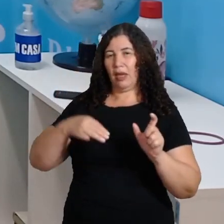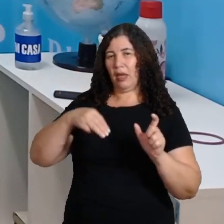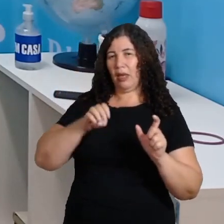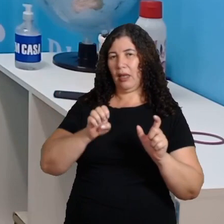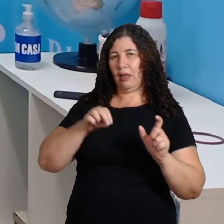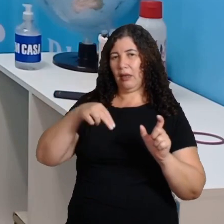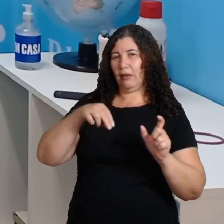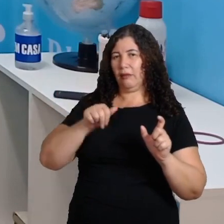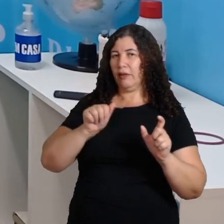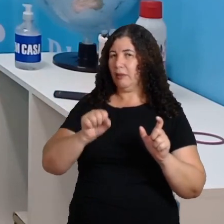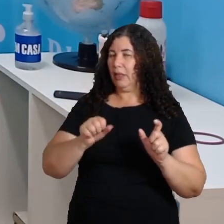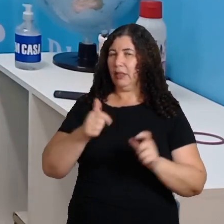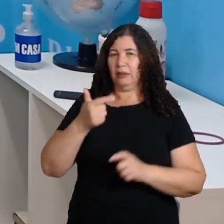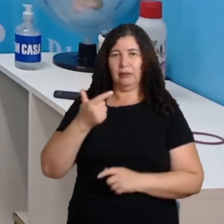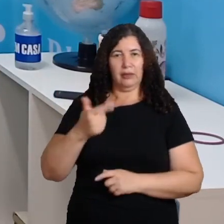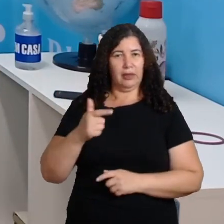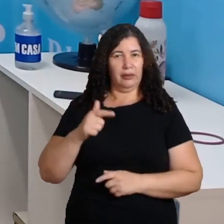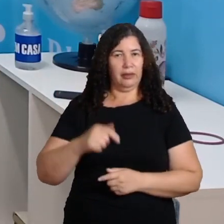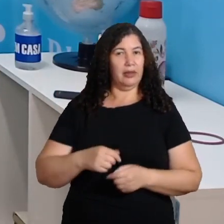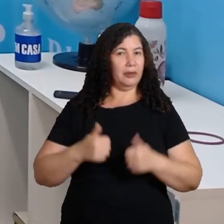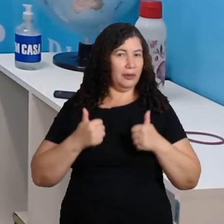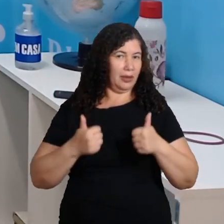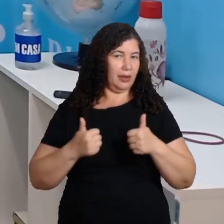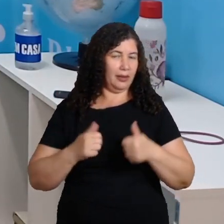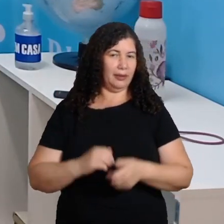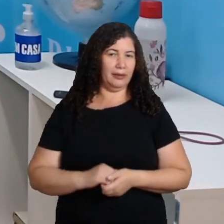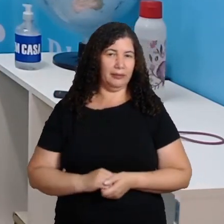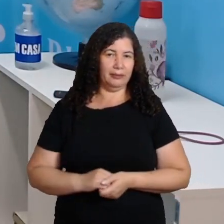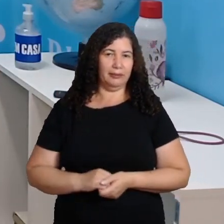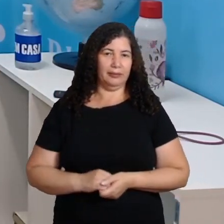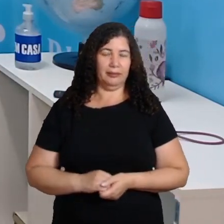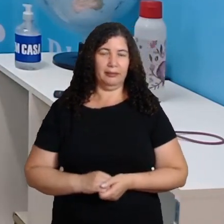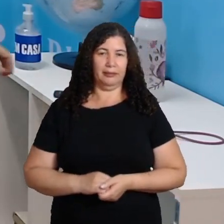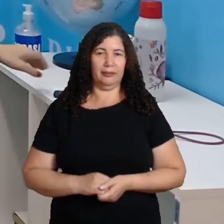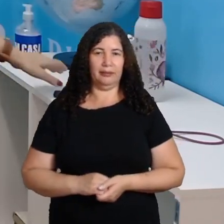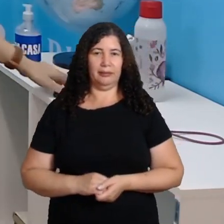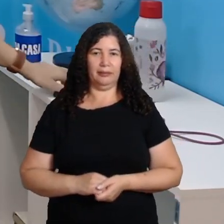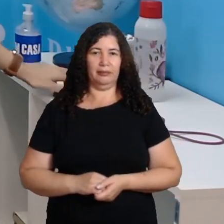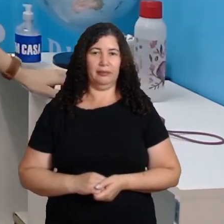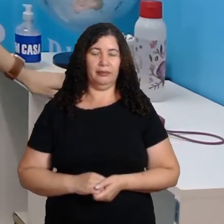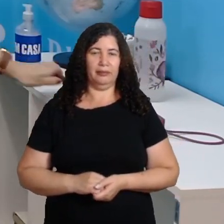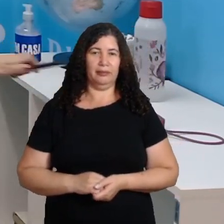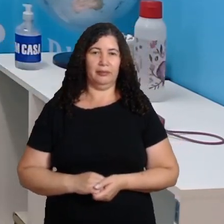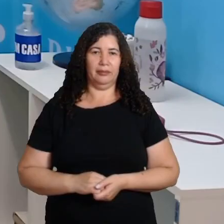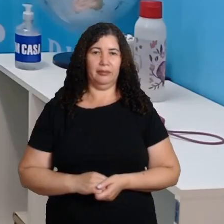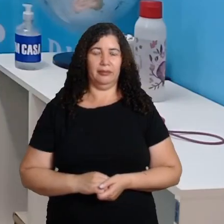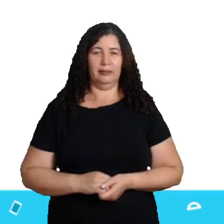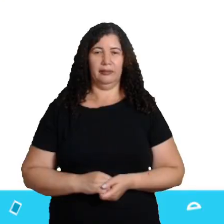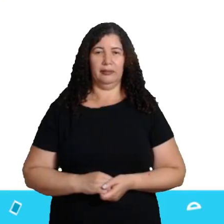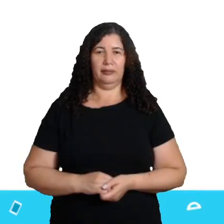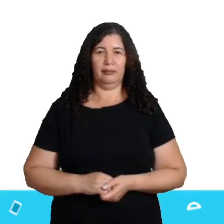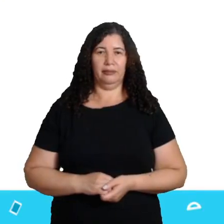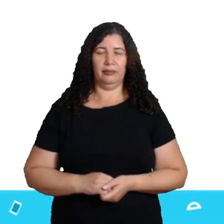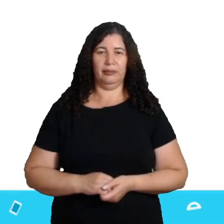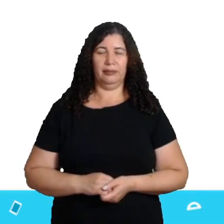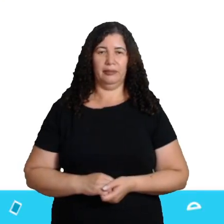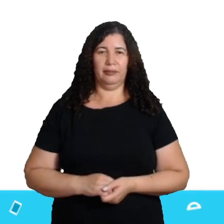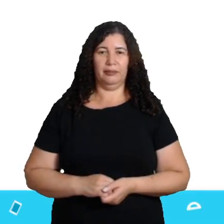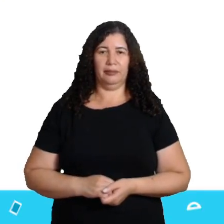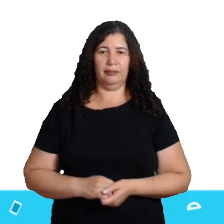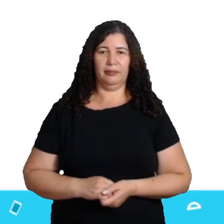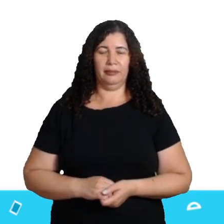menos. Combinado assim? Certinho? Muito bem.